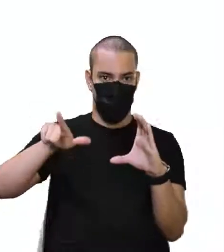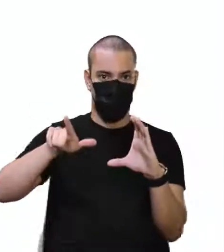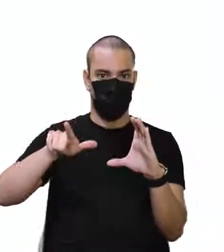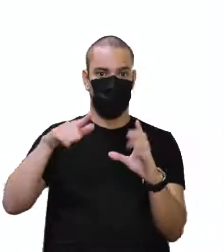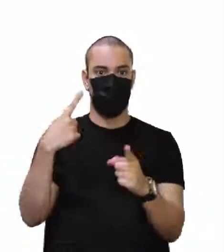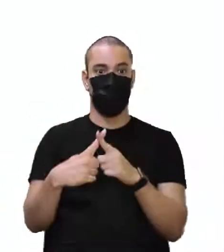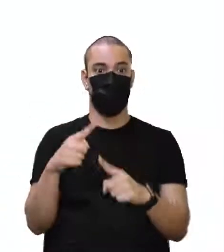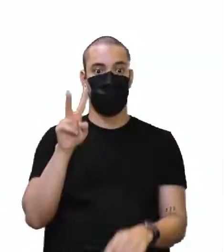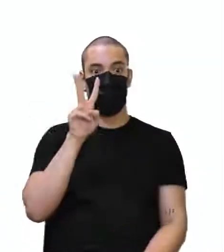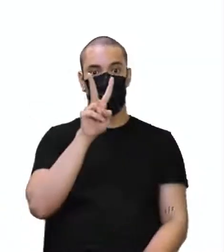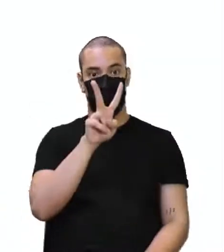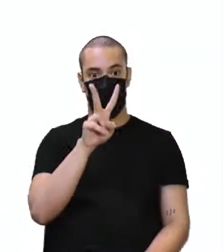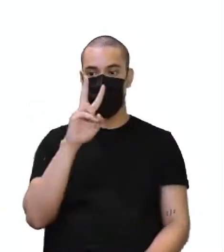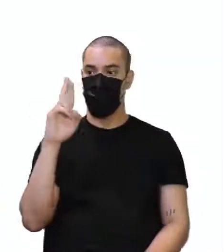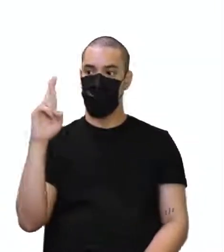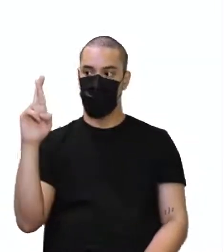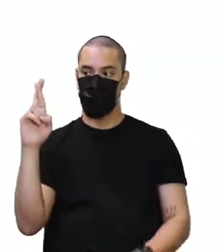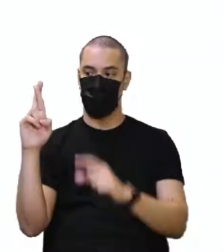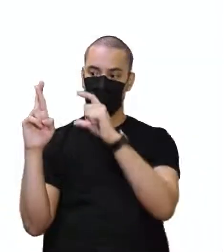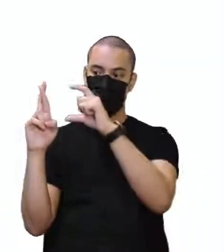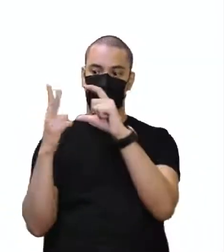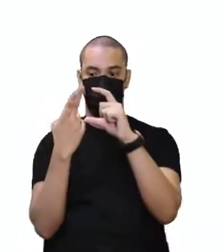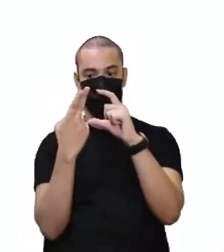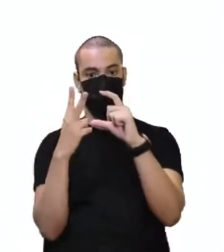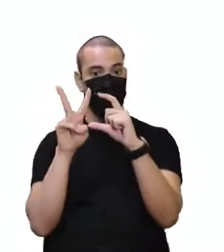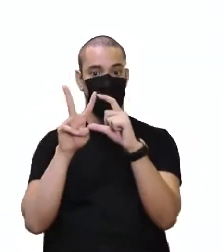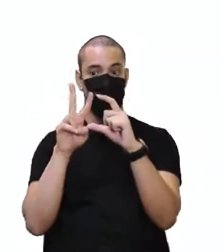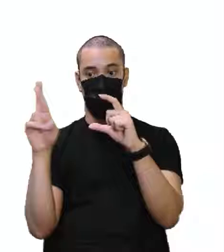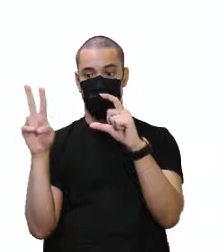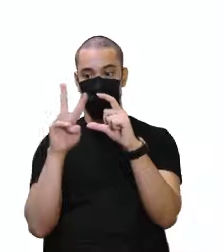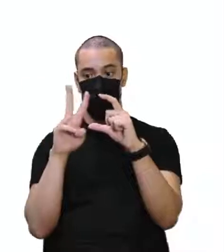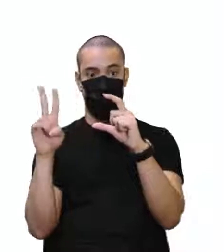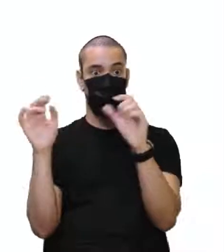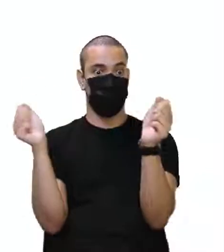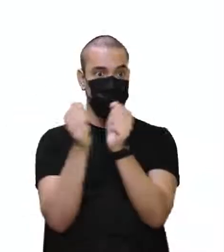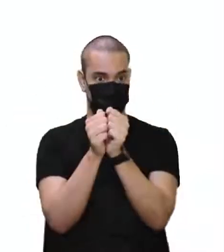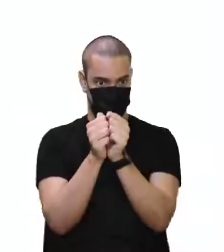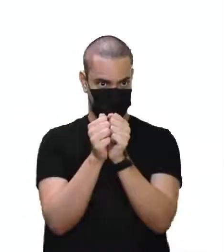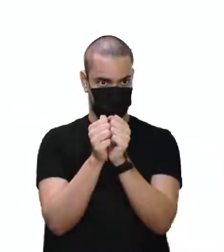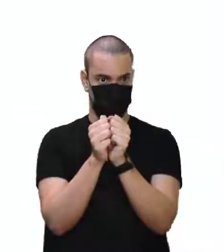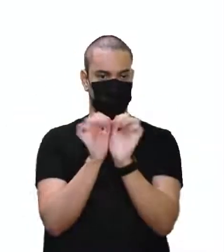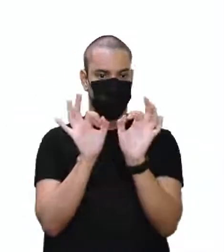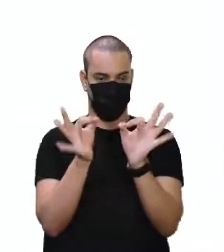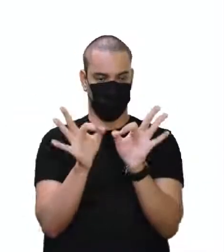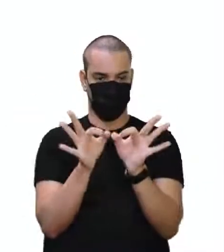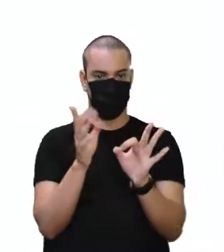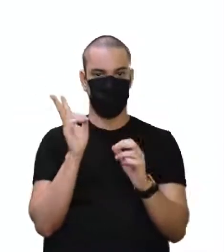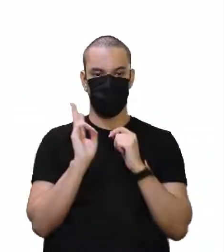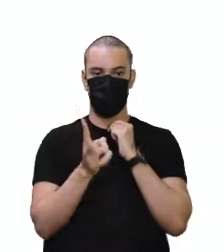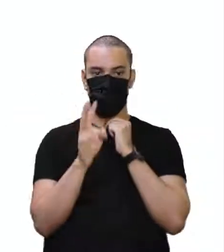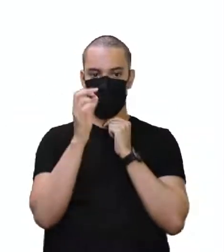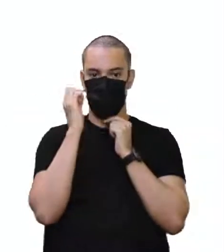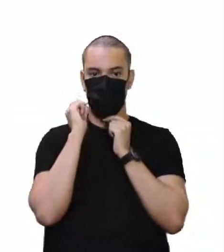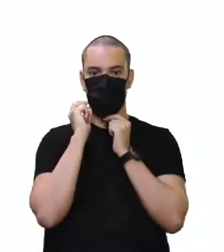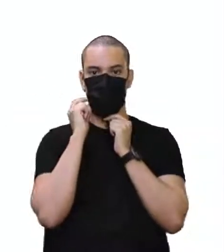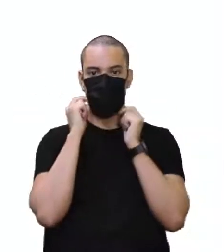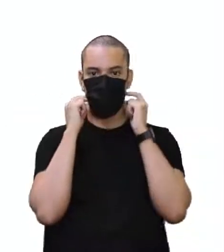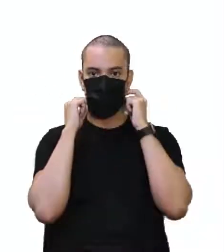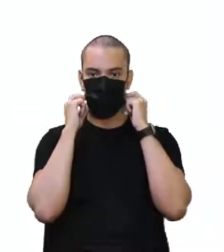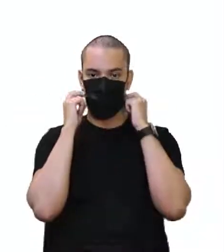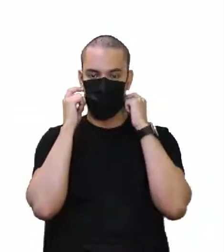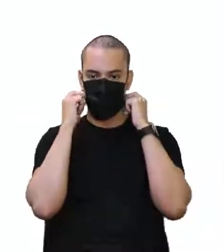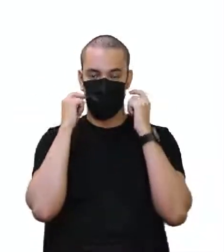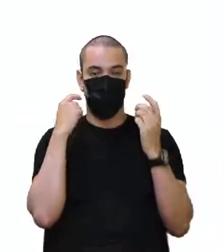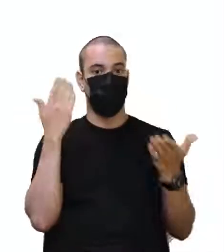Que é o Vzão e o Rzão, que é a característica lisa. Tudo bem? Vamos dar continuidade. Agora nós temos o outro